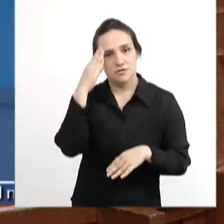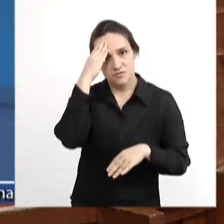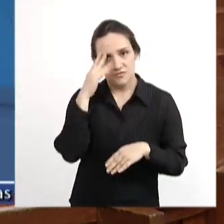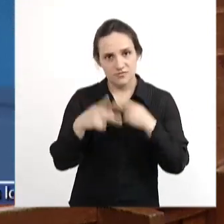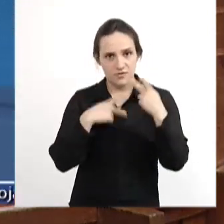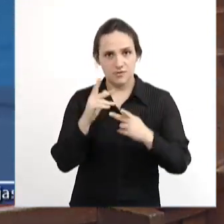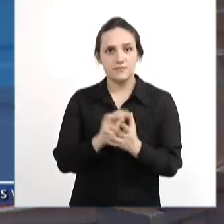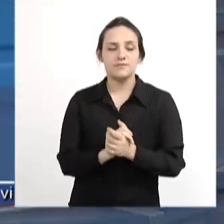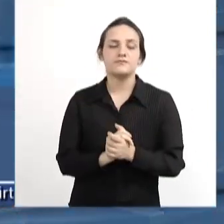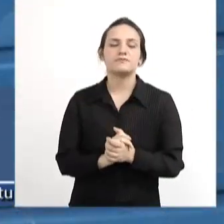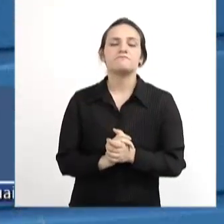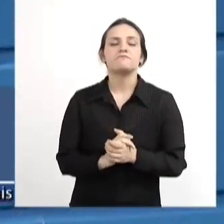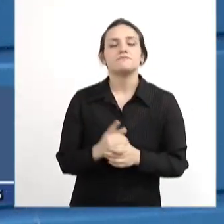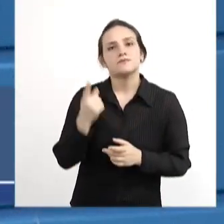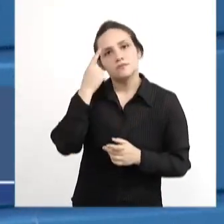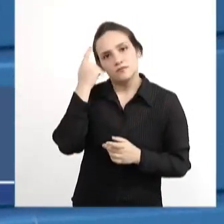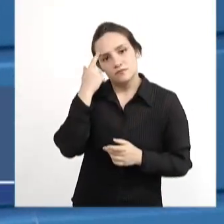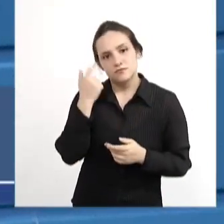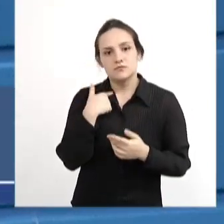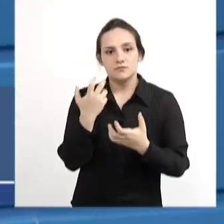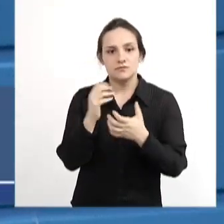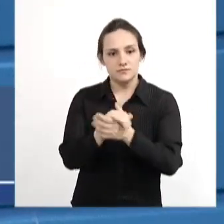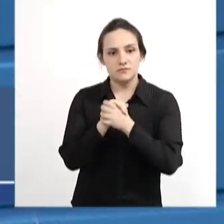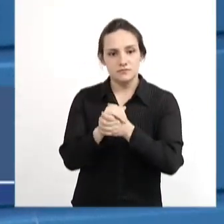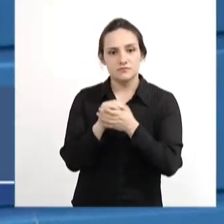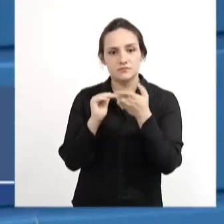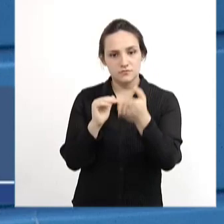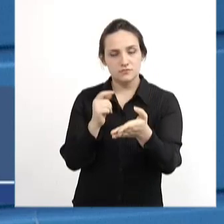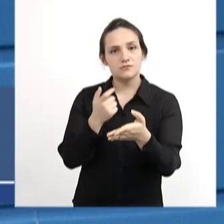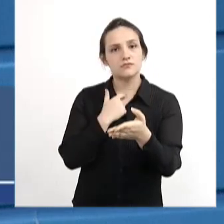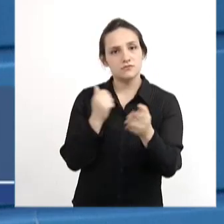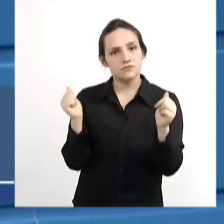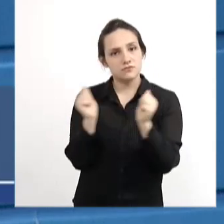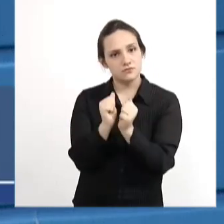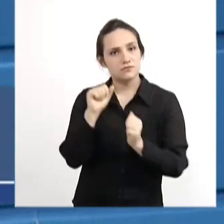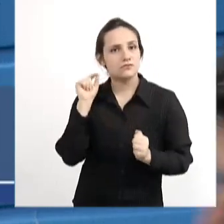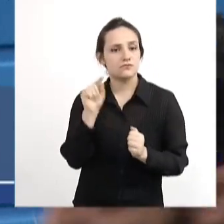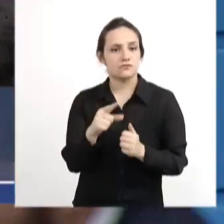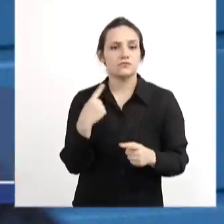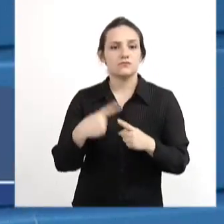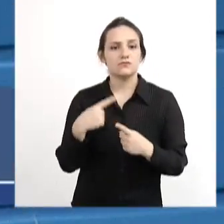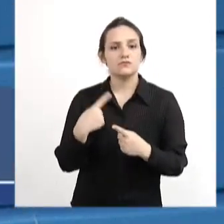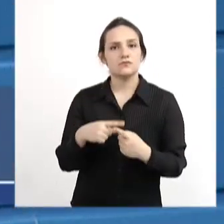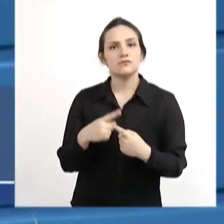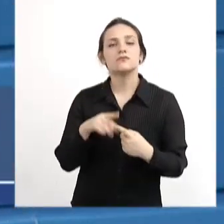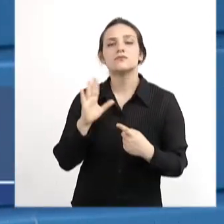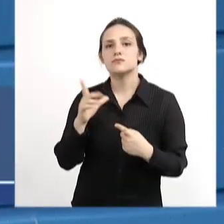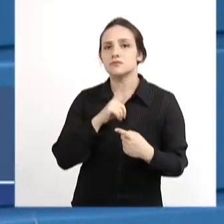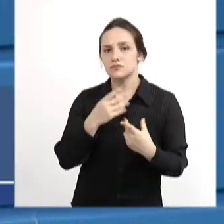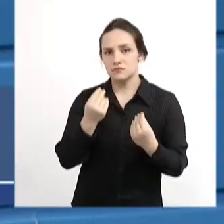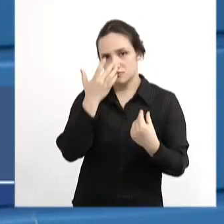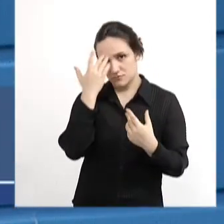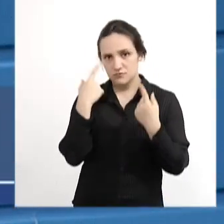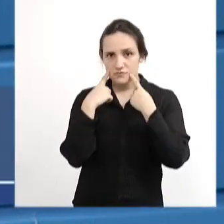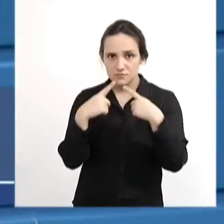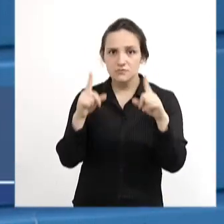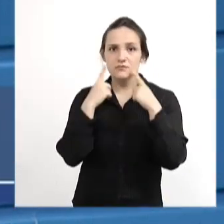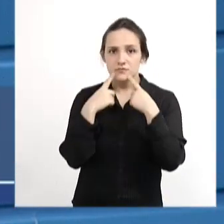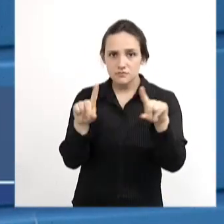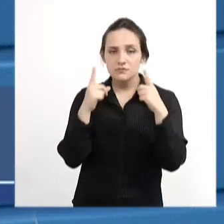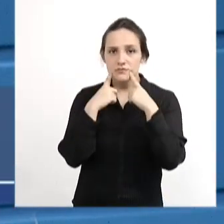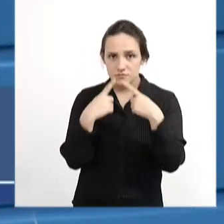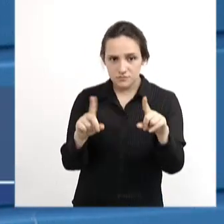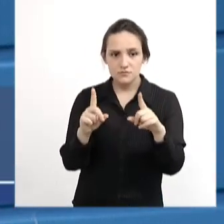José Teixeira, parabenizo e me somo a Vossa Excelência por quanto recebi inúmeras reclamações ali